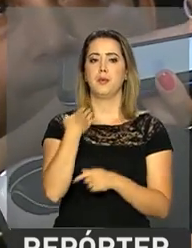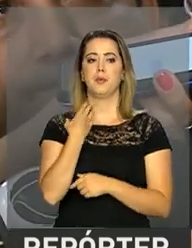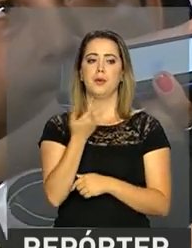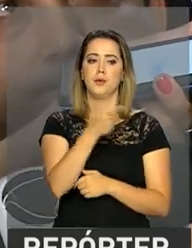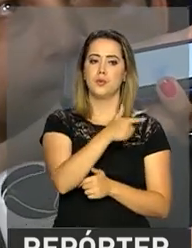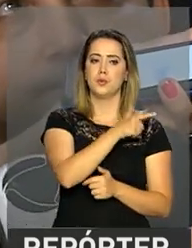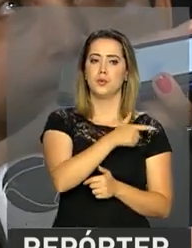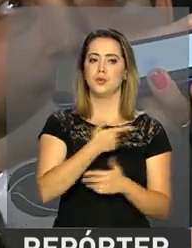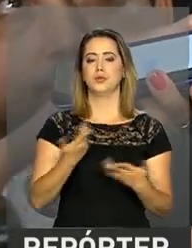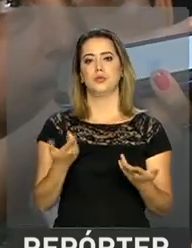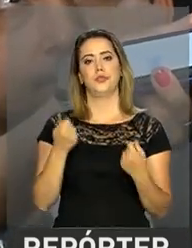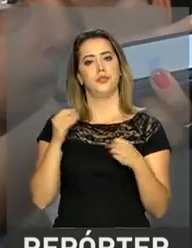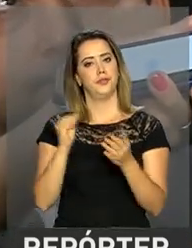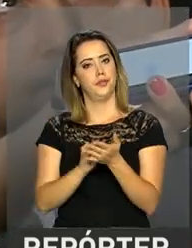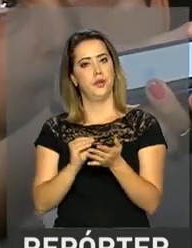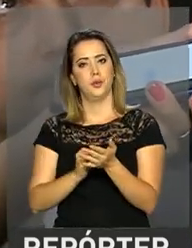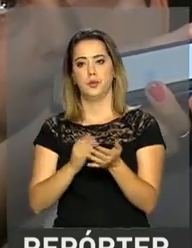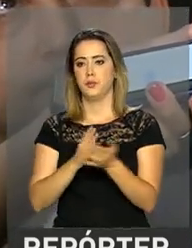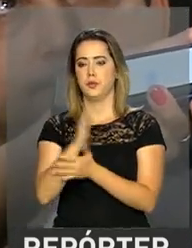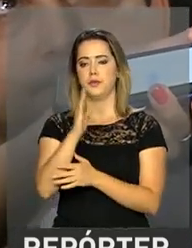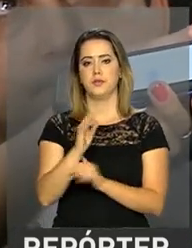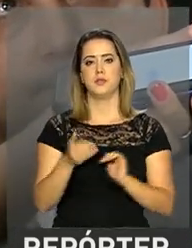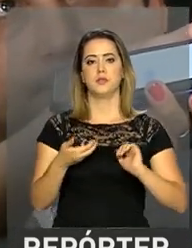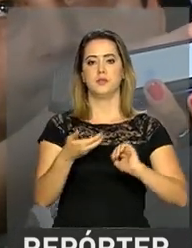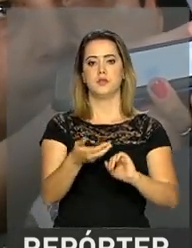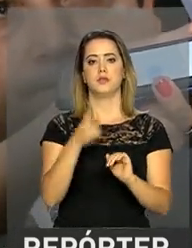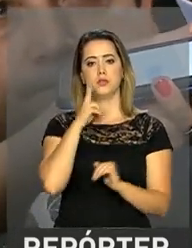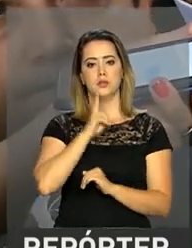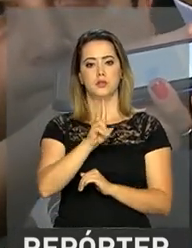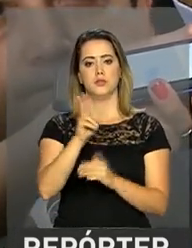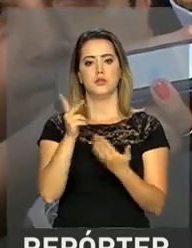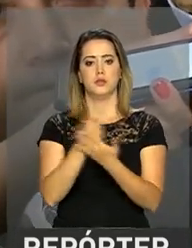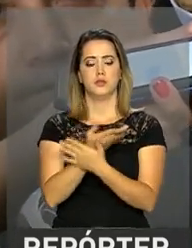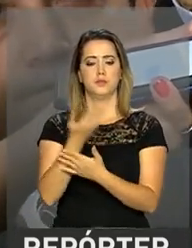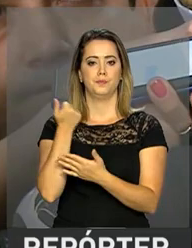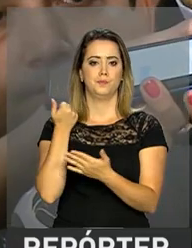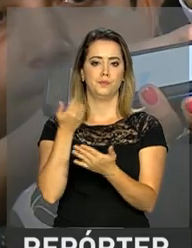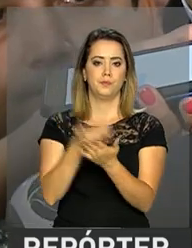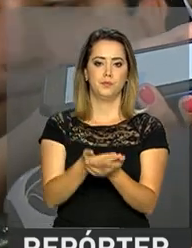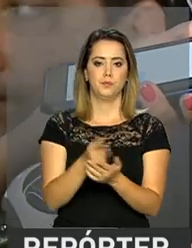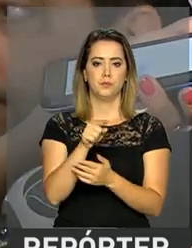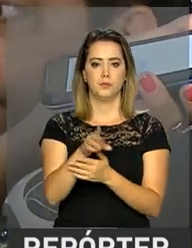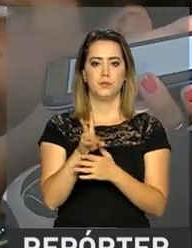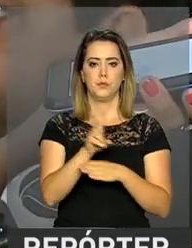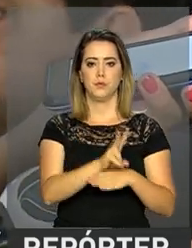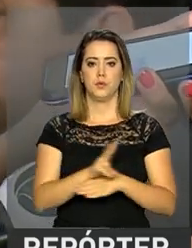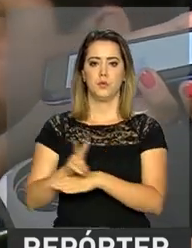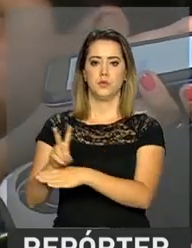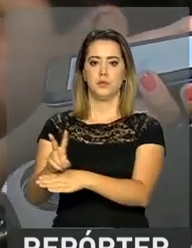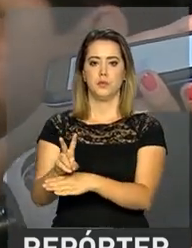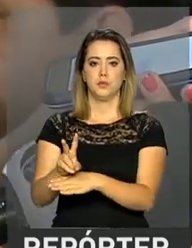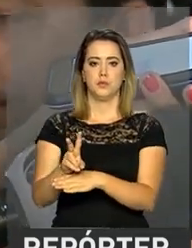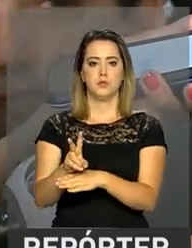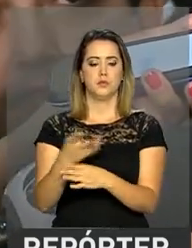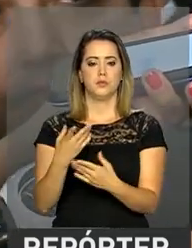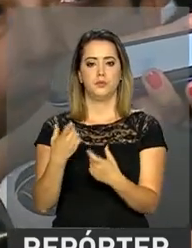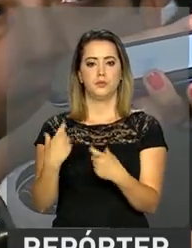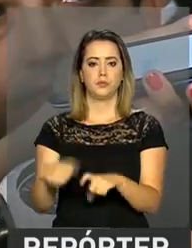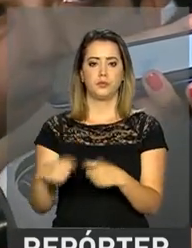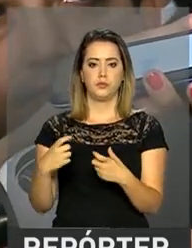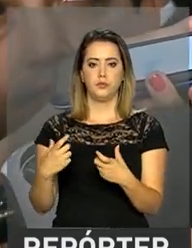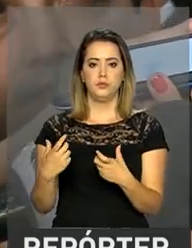pelo Congresso, que ninguém claramente conhece. A gente já viu aí o que aconteceu nos últimos anos com empréstimos